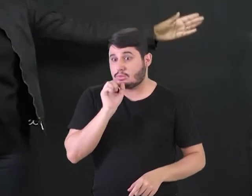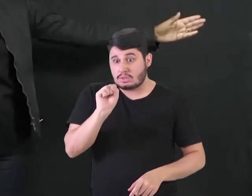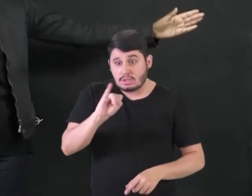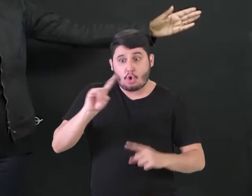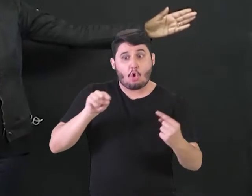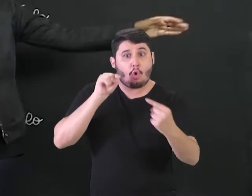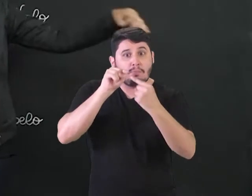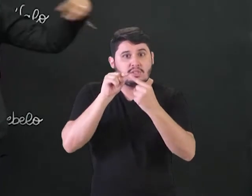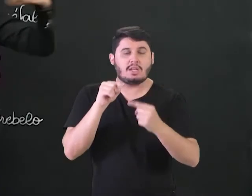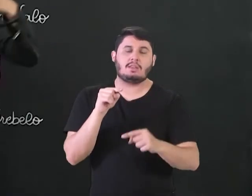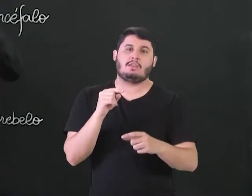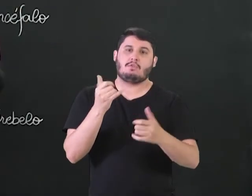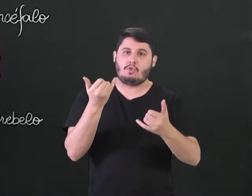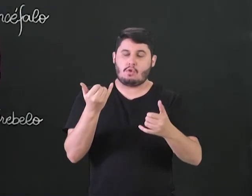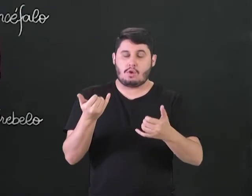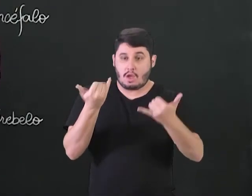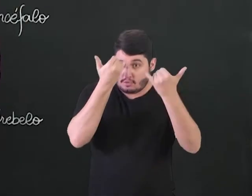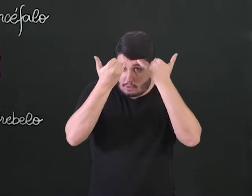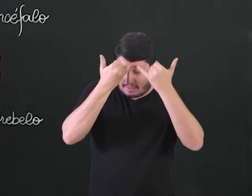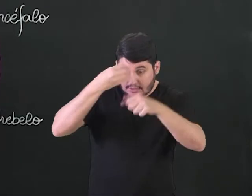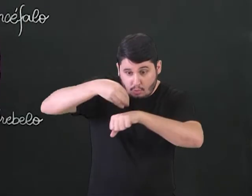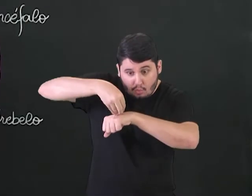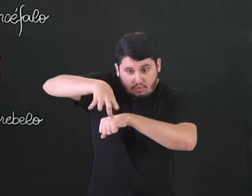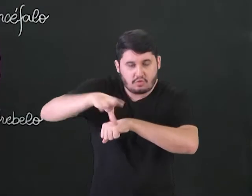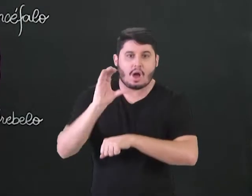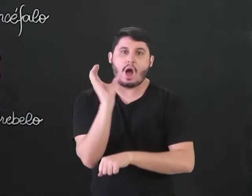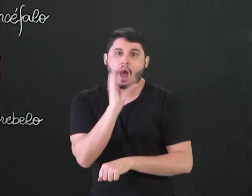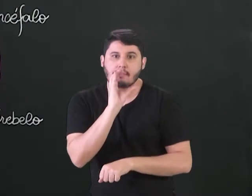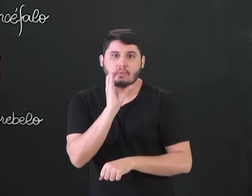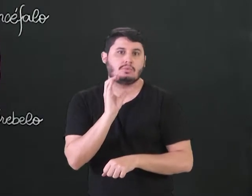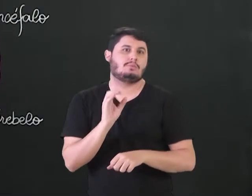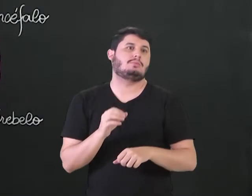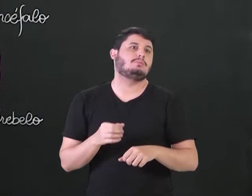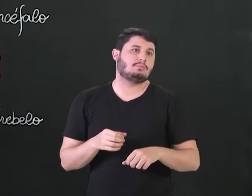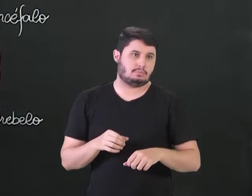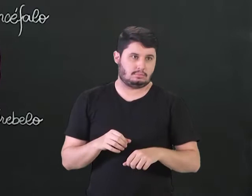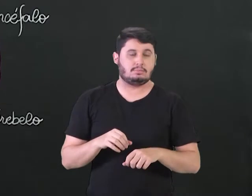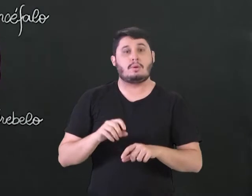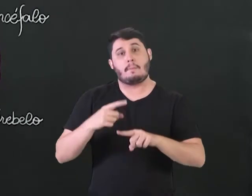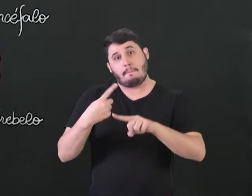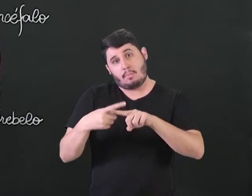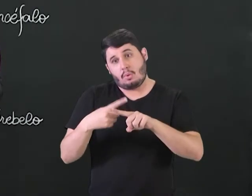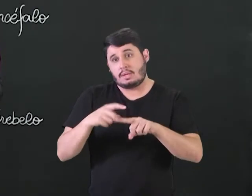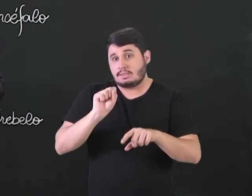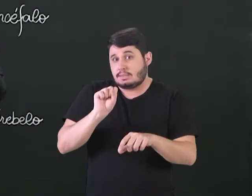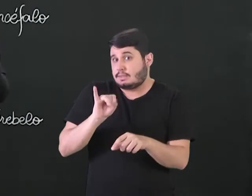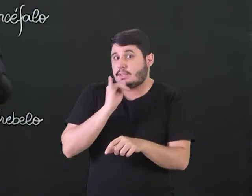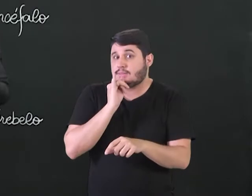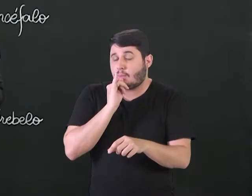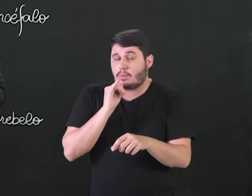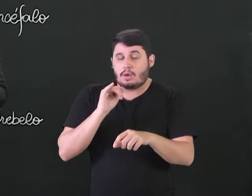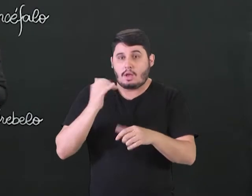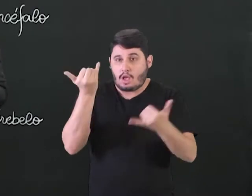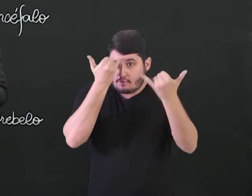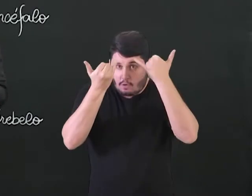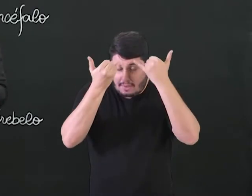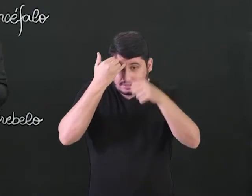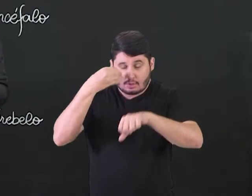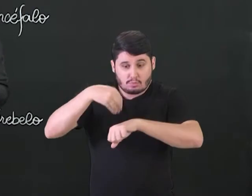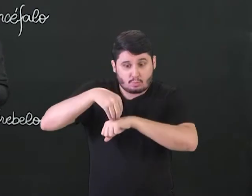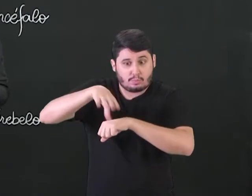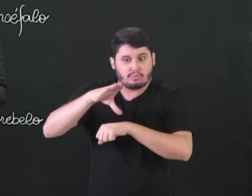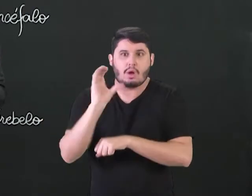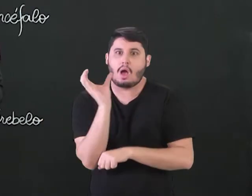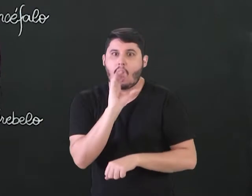transmitir rápido a informação, e se eu tenho uma perda de quem permite essa transmissão rápida, olha o problema.